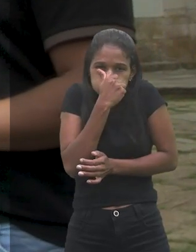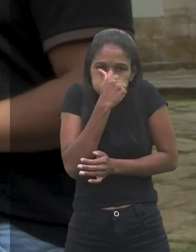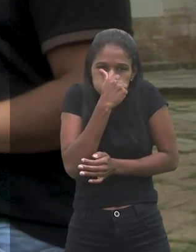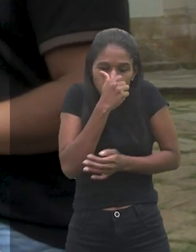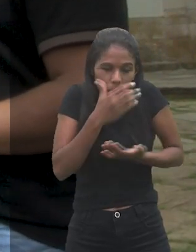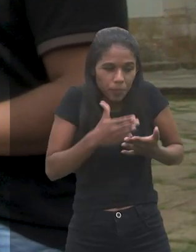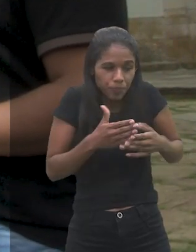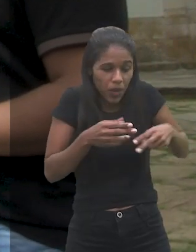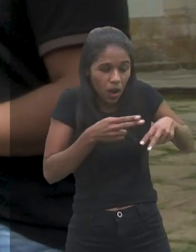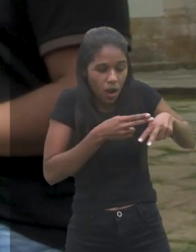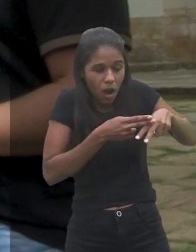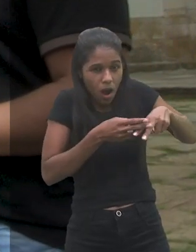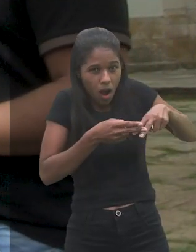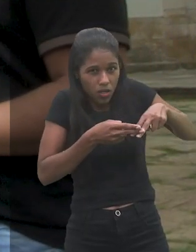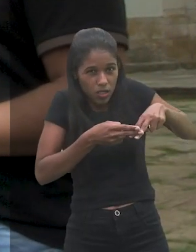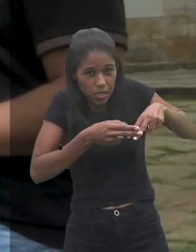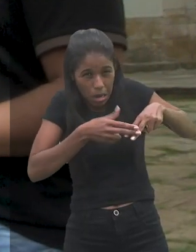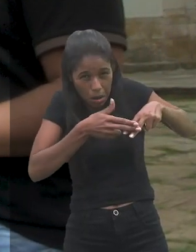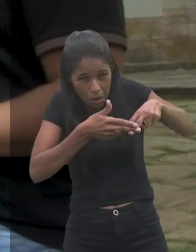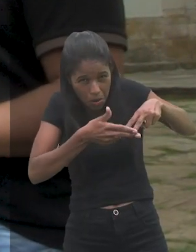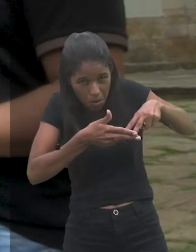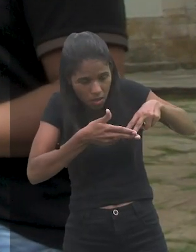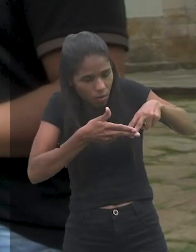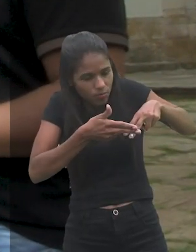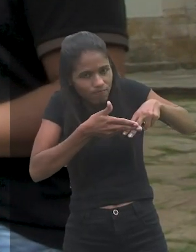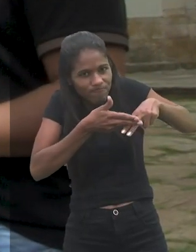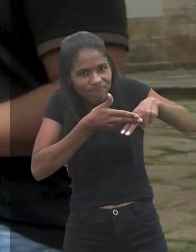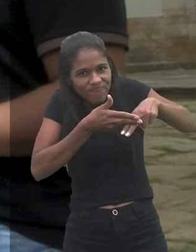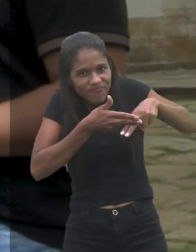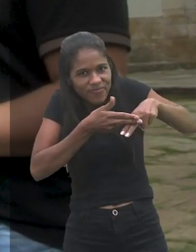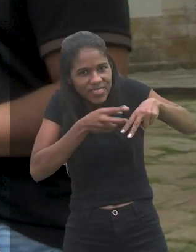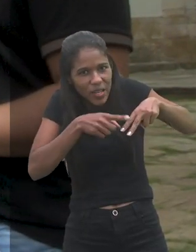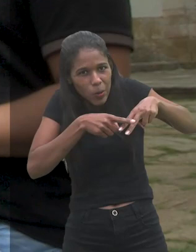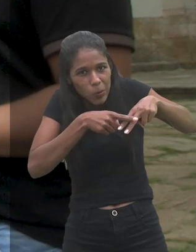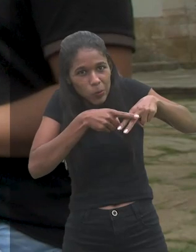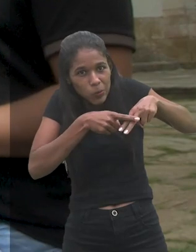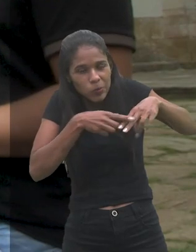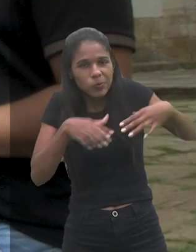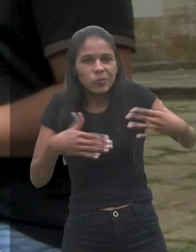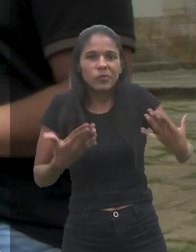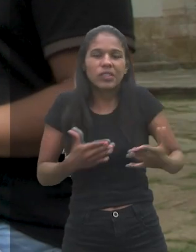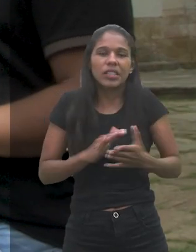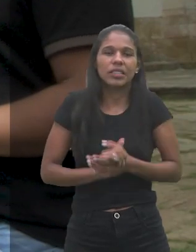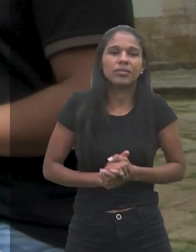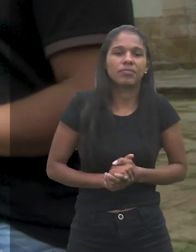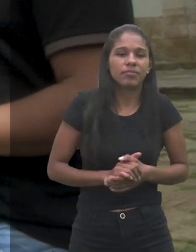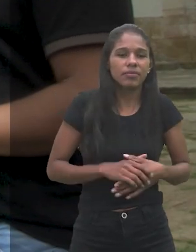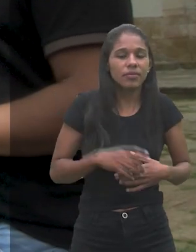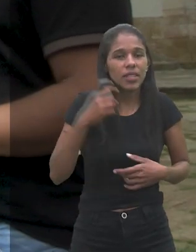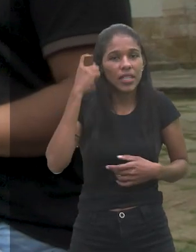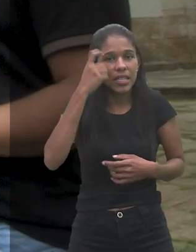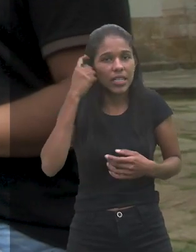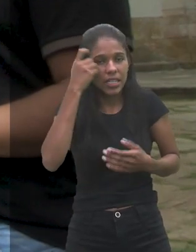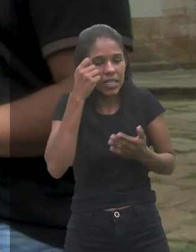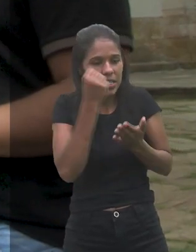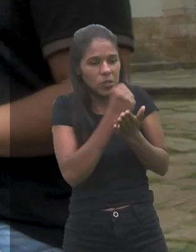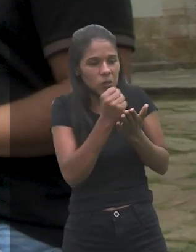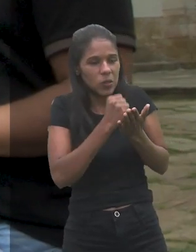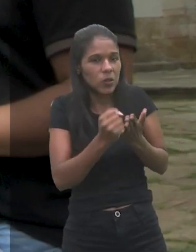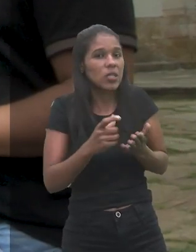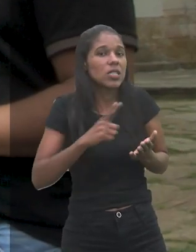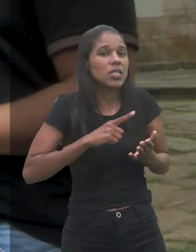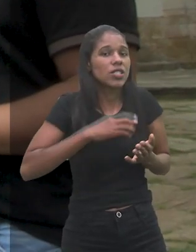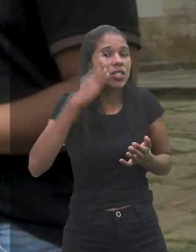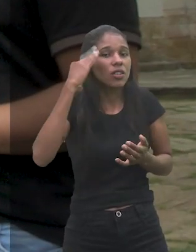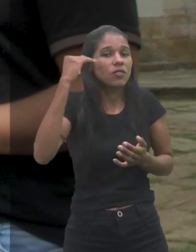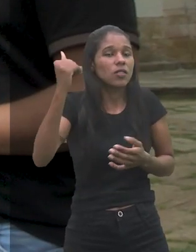parte arquitetônica, chamou ele em documento. Aleijadinho de Michelangelo brasileiro e o Ataíde de Michelangelo brasileiro,